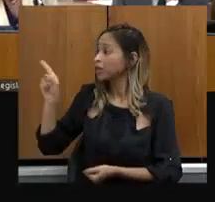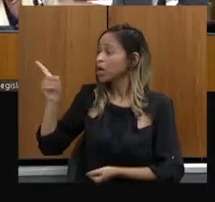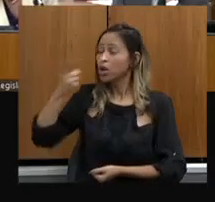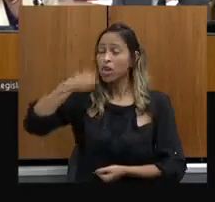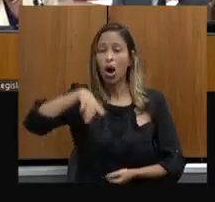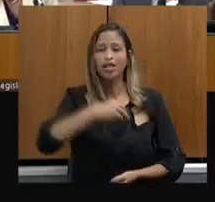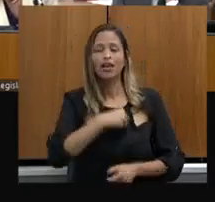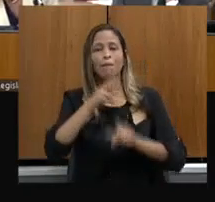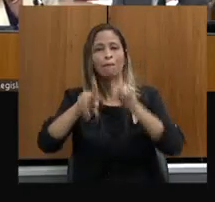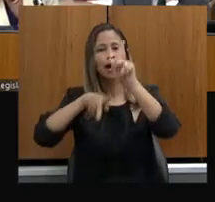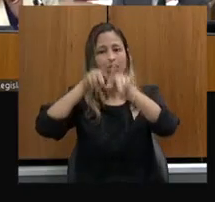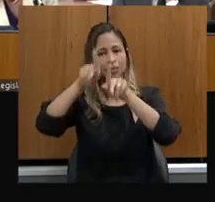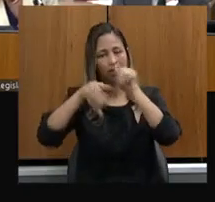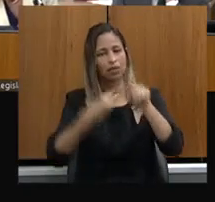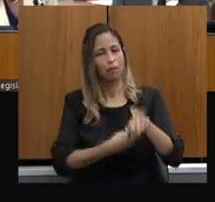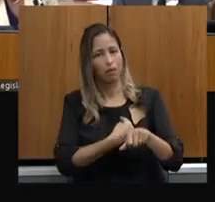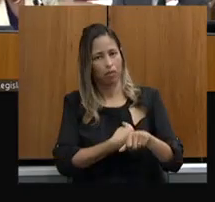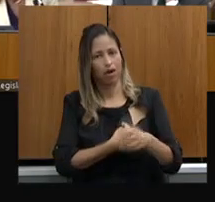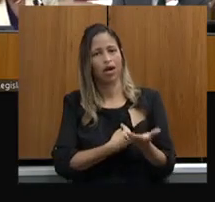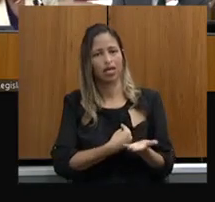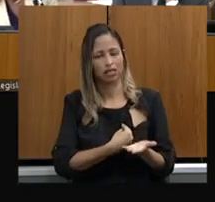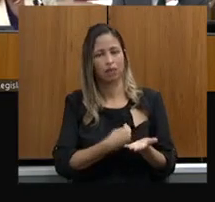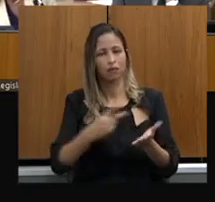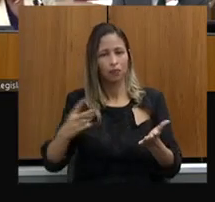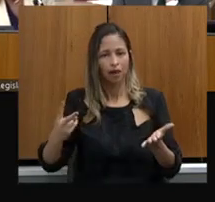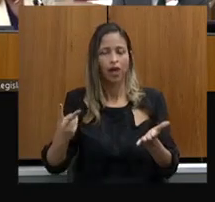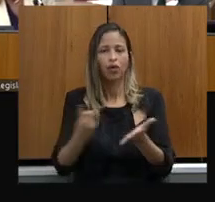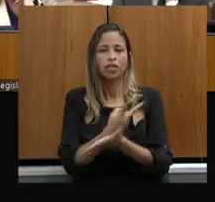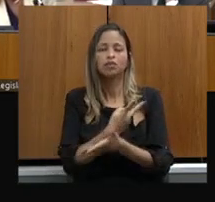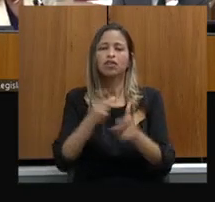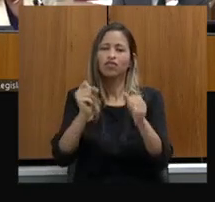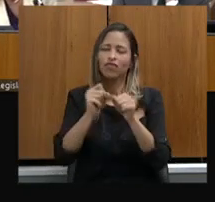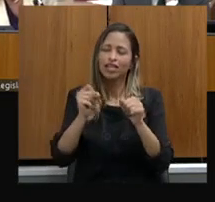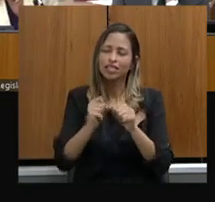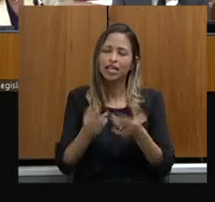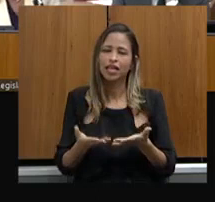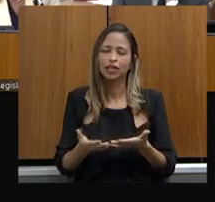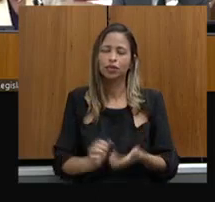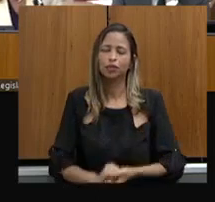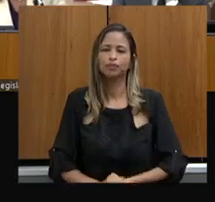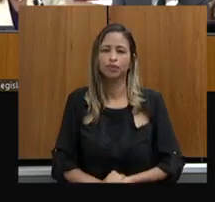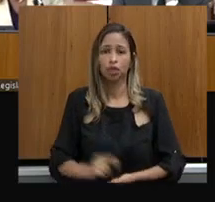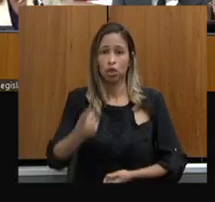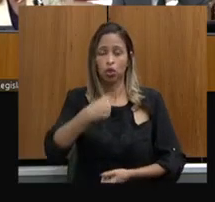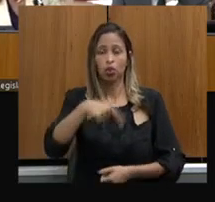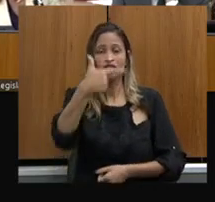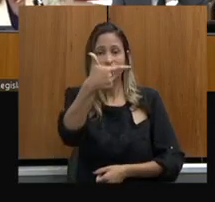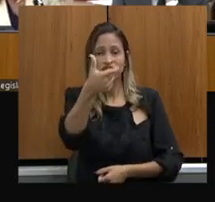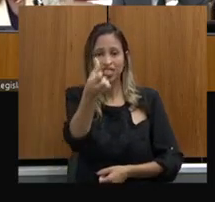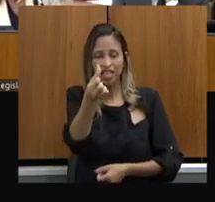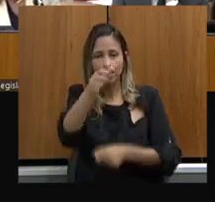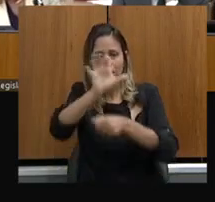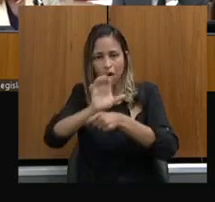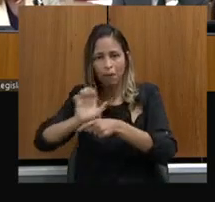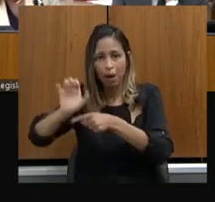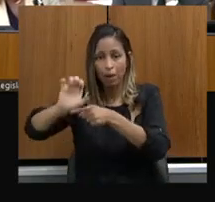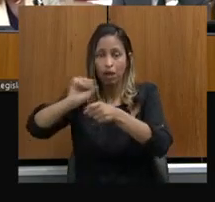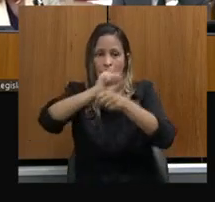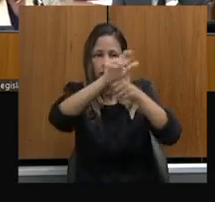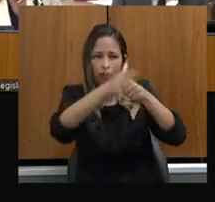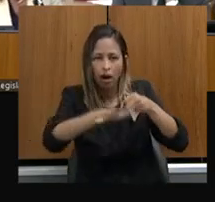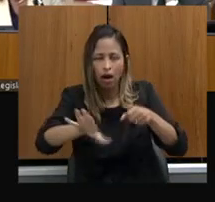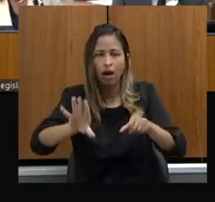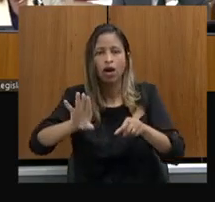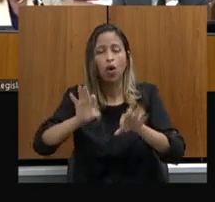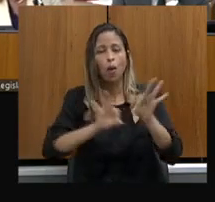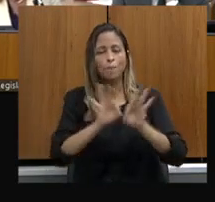Participação Popular no processo de definição das ações a serem executadas nos 26 municípios atingidos então